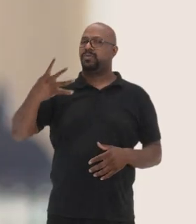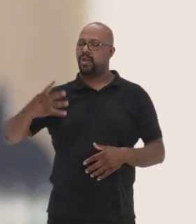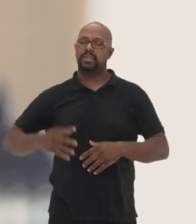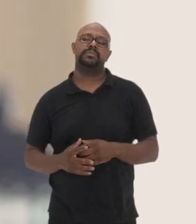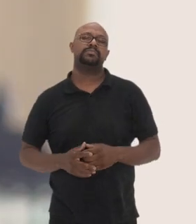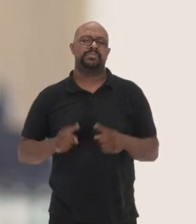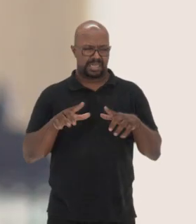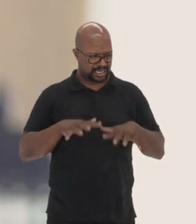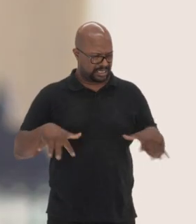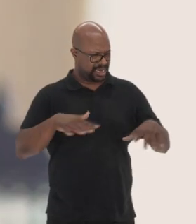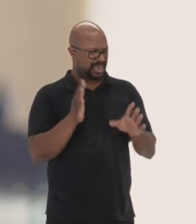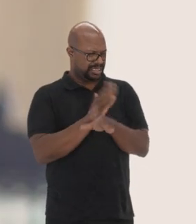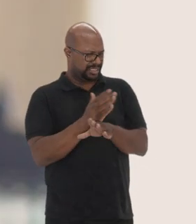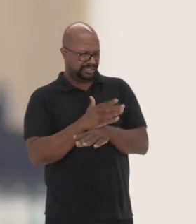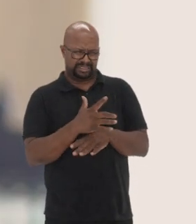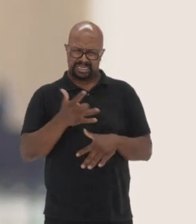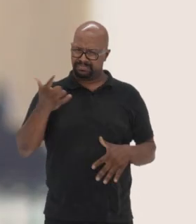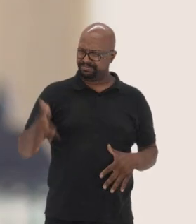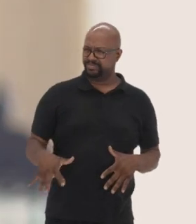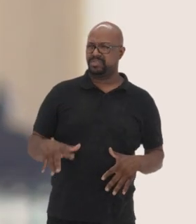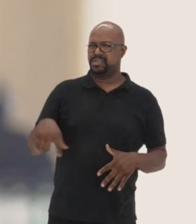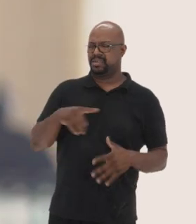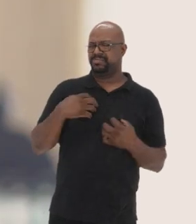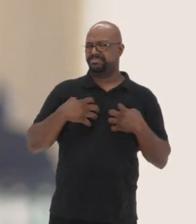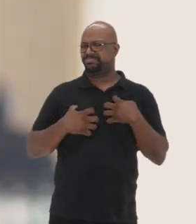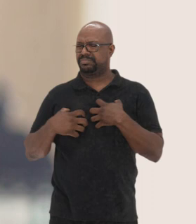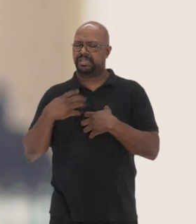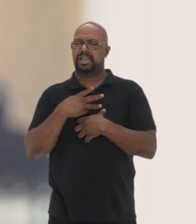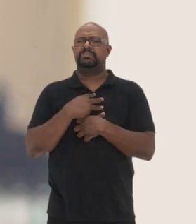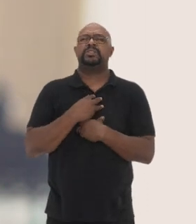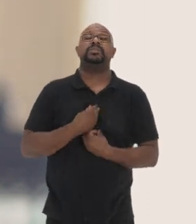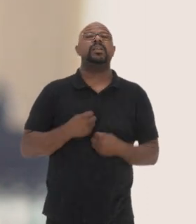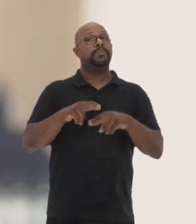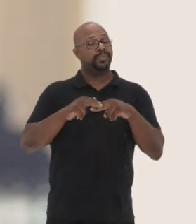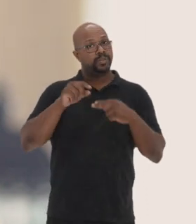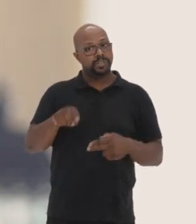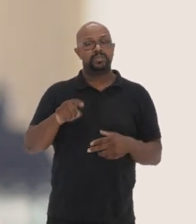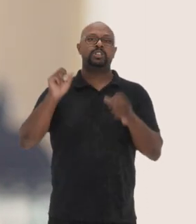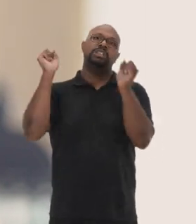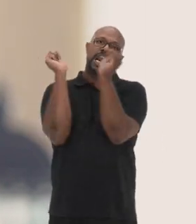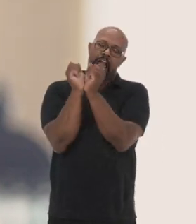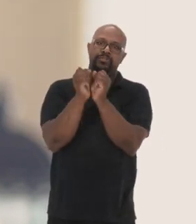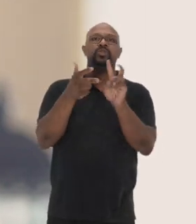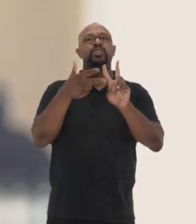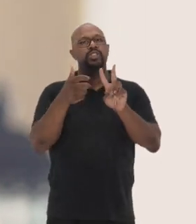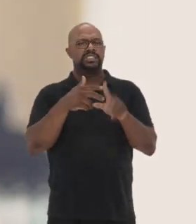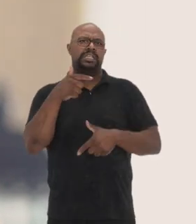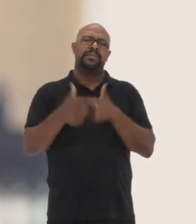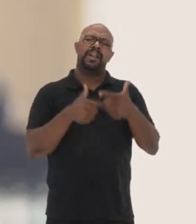era a terra desleixada remissa e algo melancólica e por esta causa os escravos e os indígenas